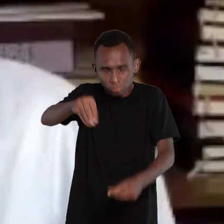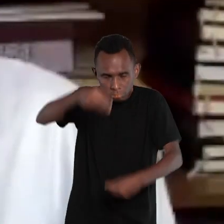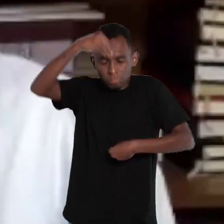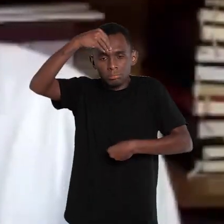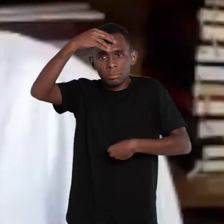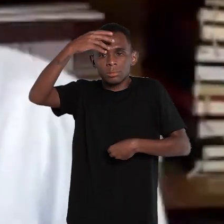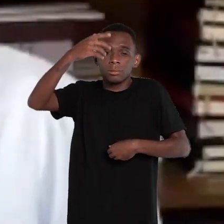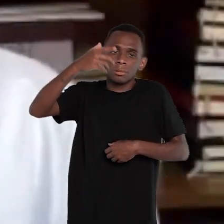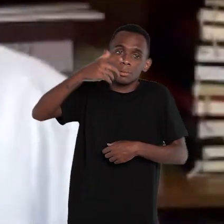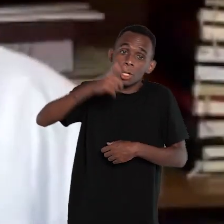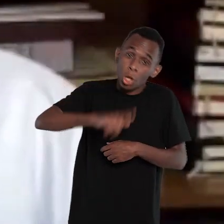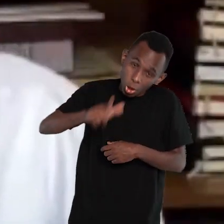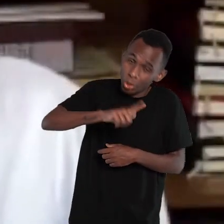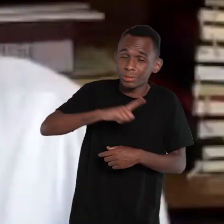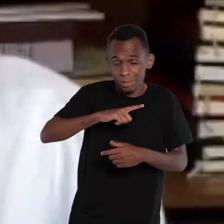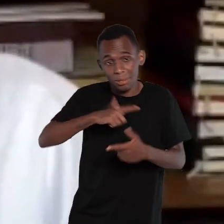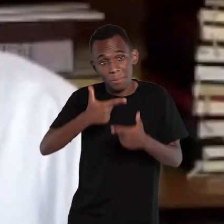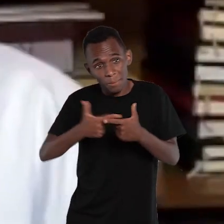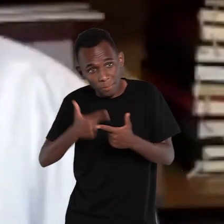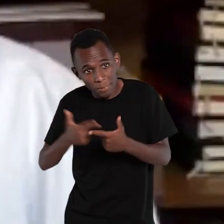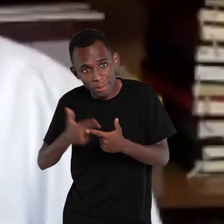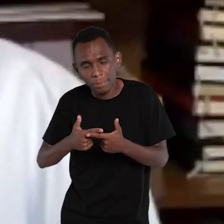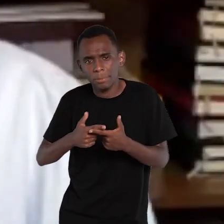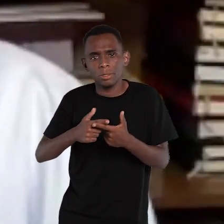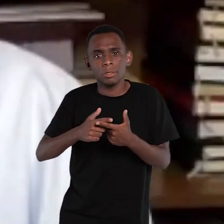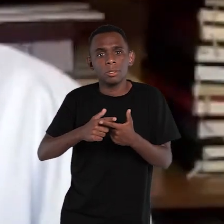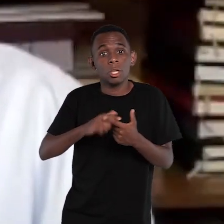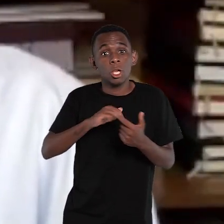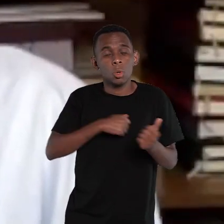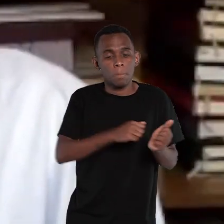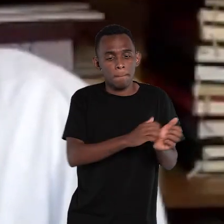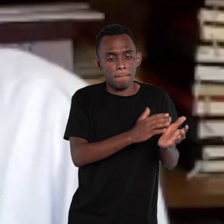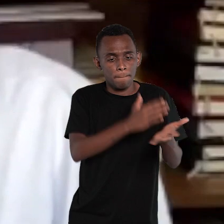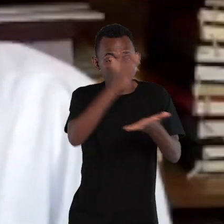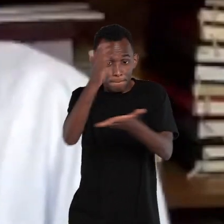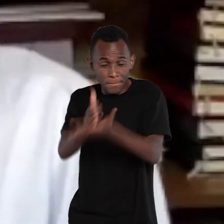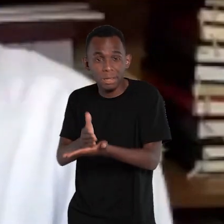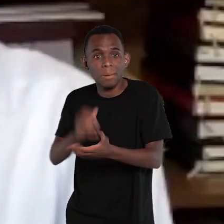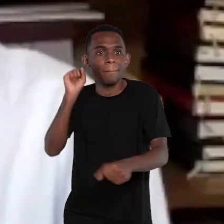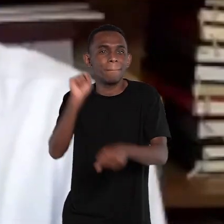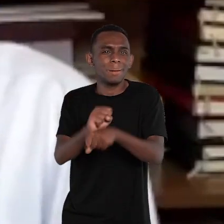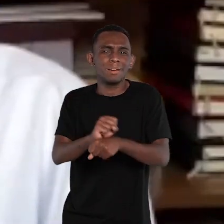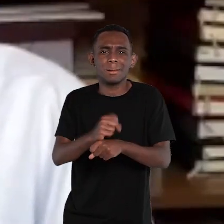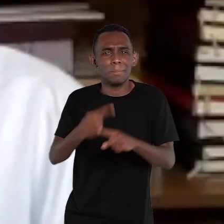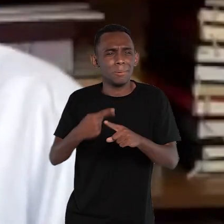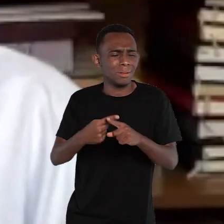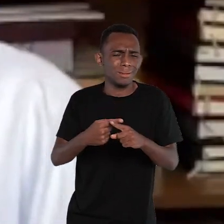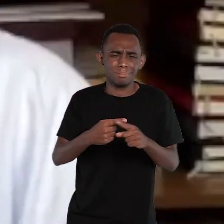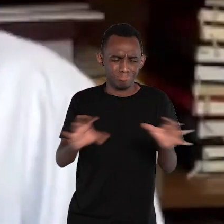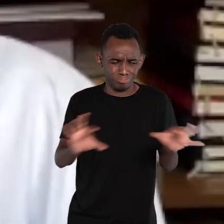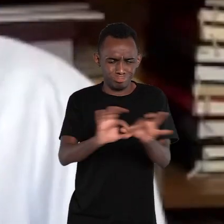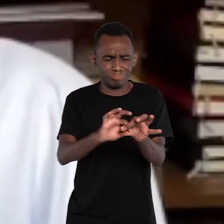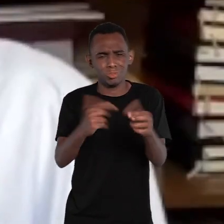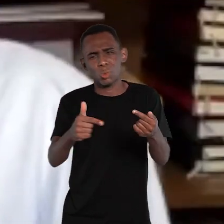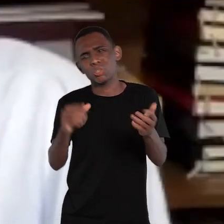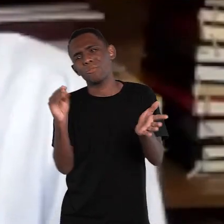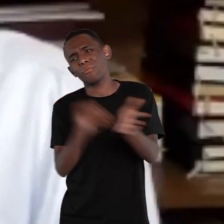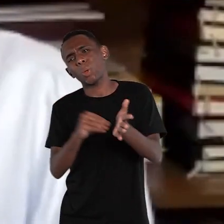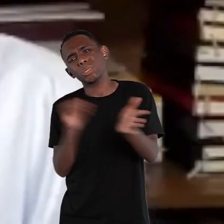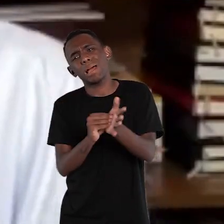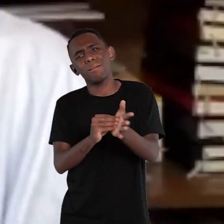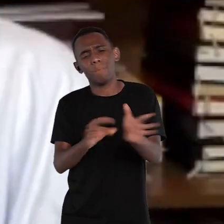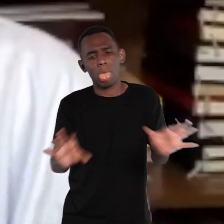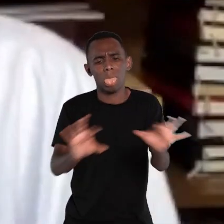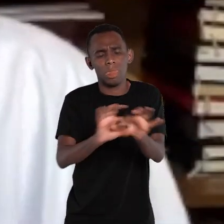quê, é claro que isso envolve riscos. Eu já parei mais de um livro no meio por desconexão emocional do texto, por